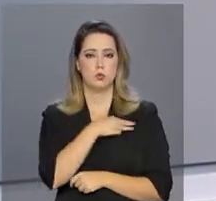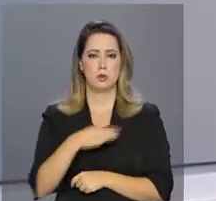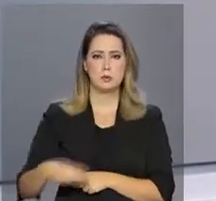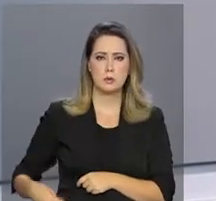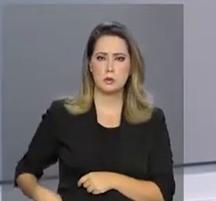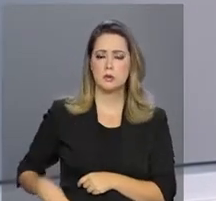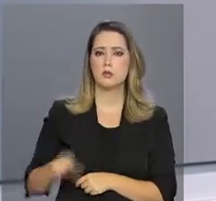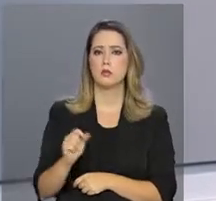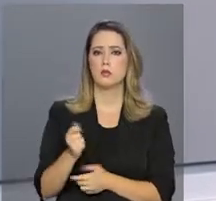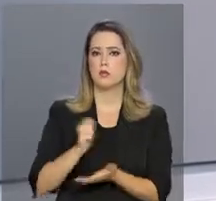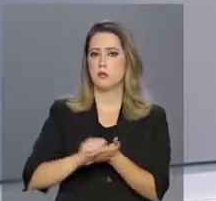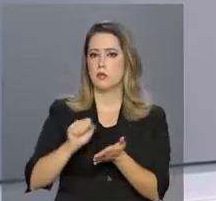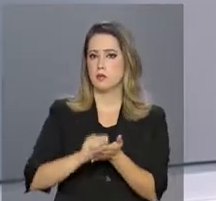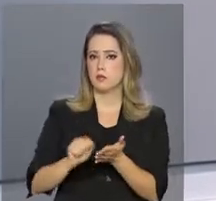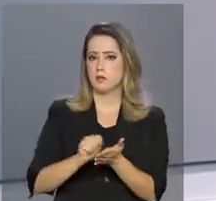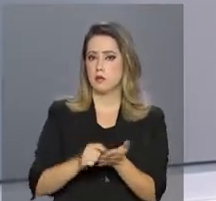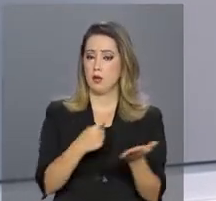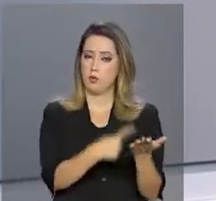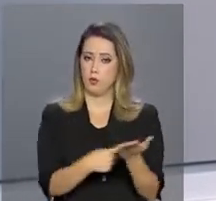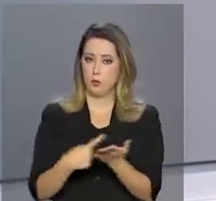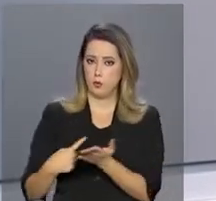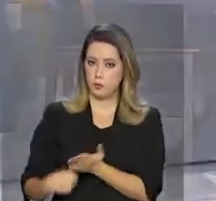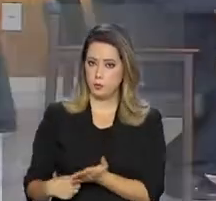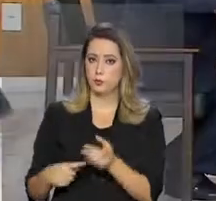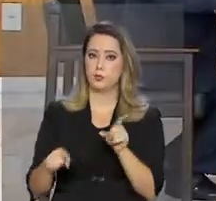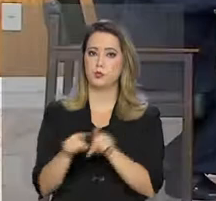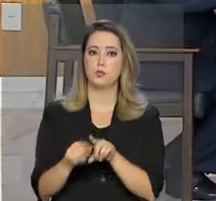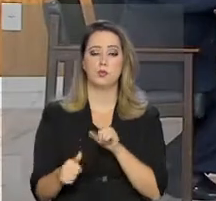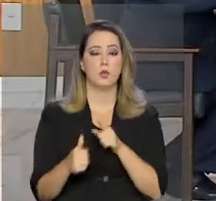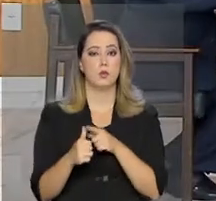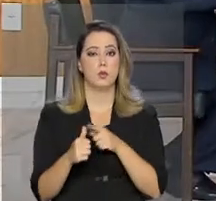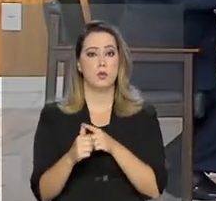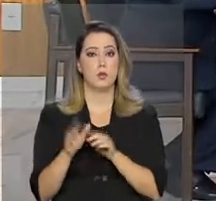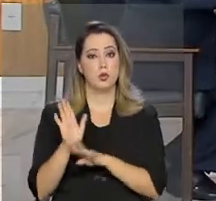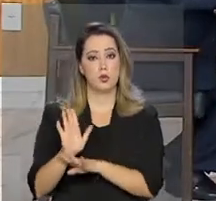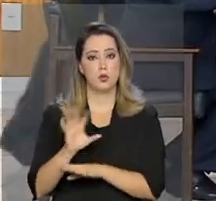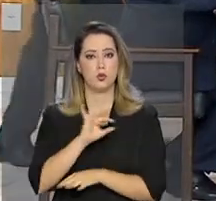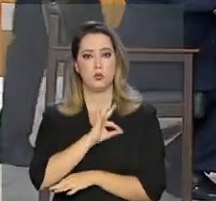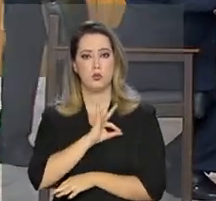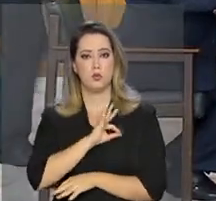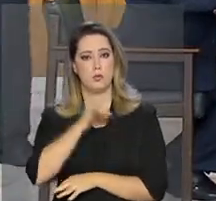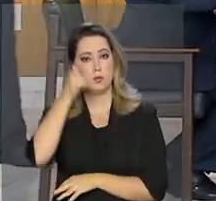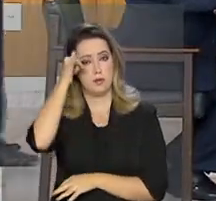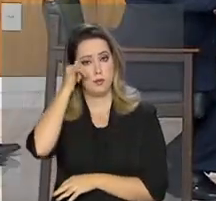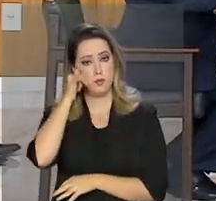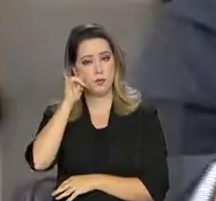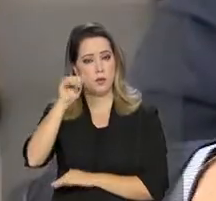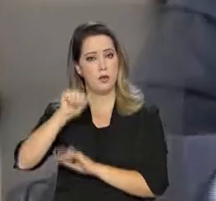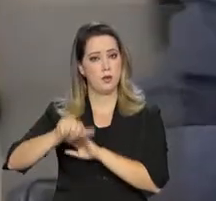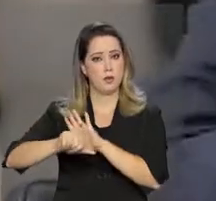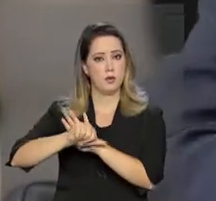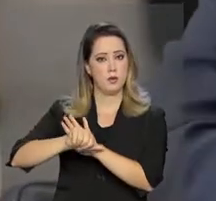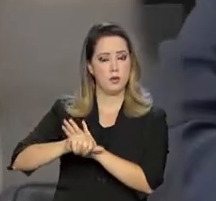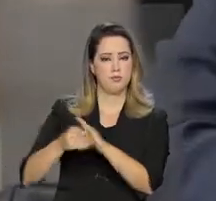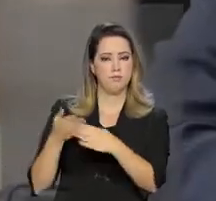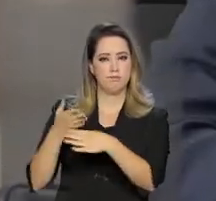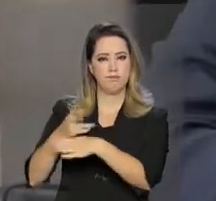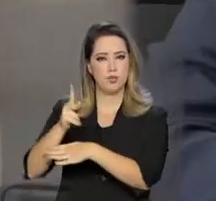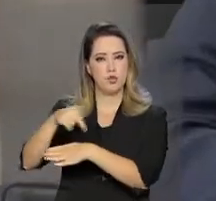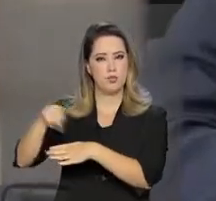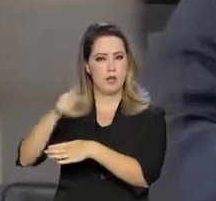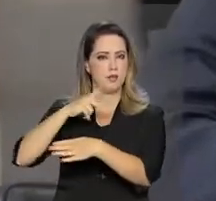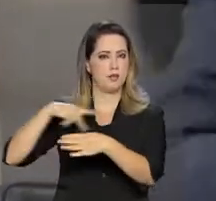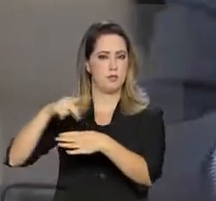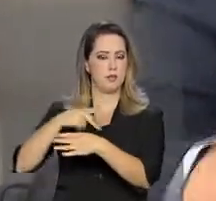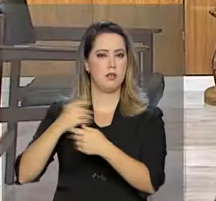dois acordos bilaterais o primeiro acordo de cooperação policial para prevenir e combater crimes transnacionais como